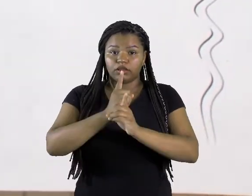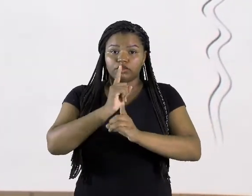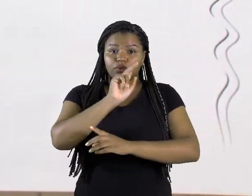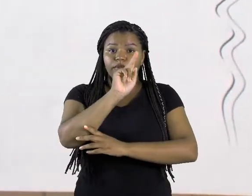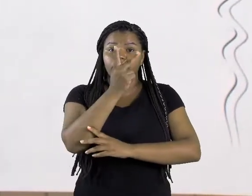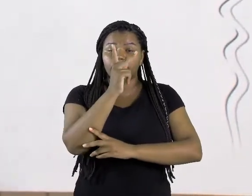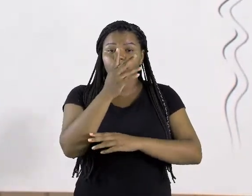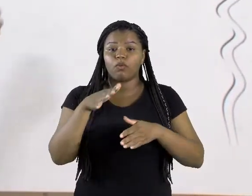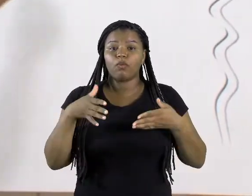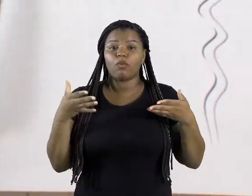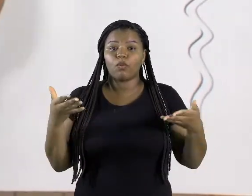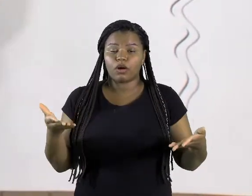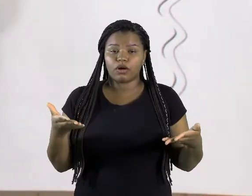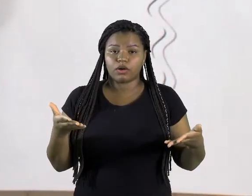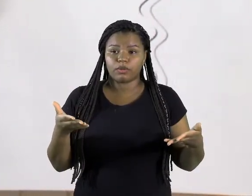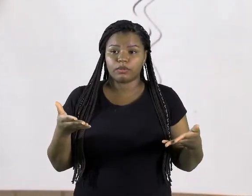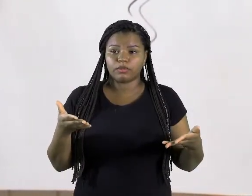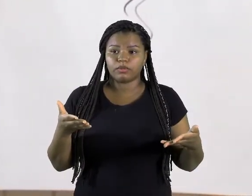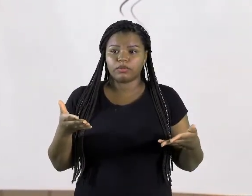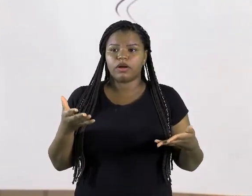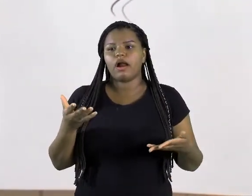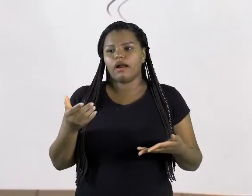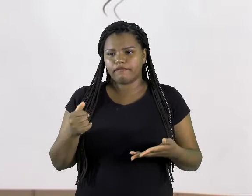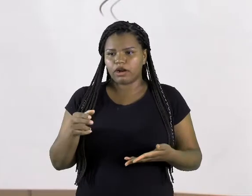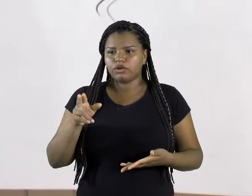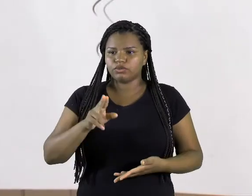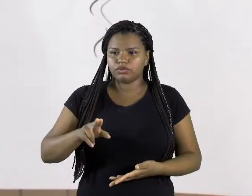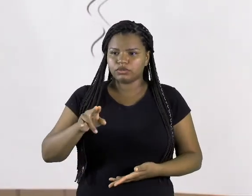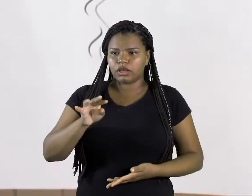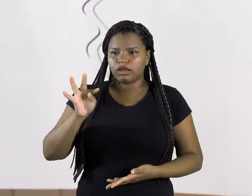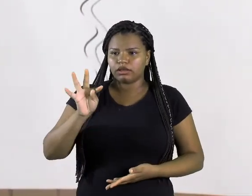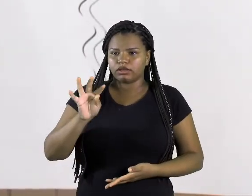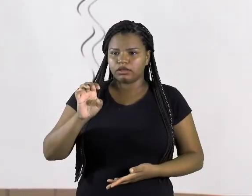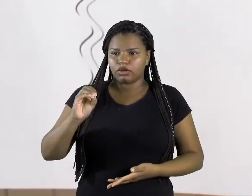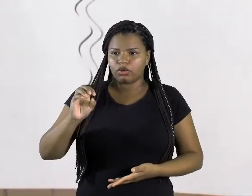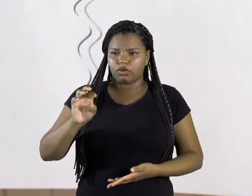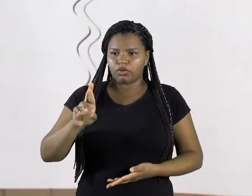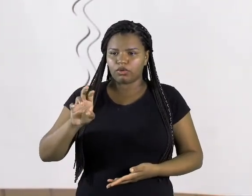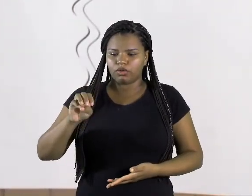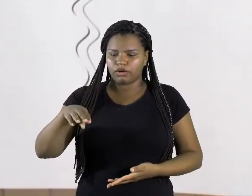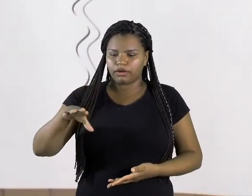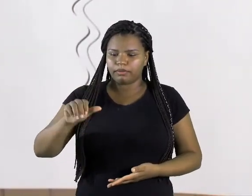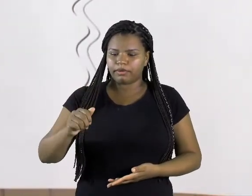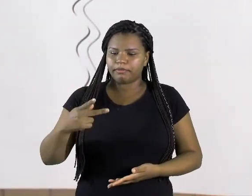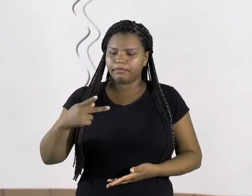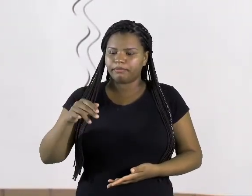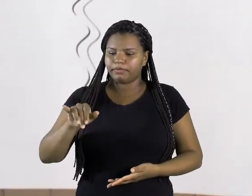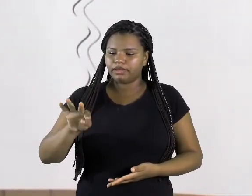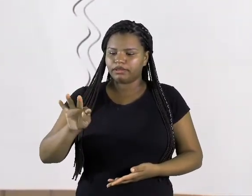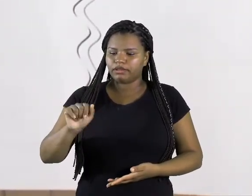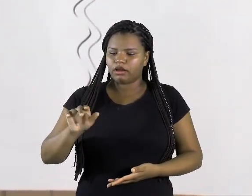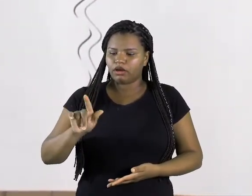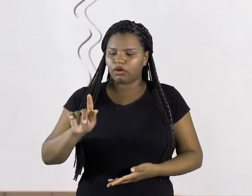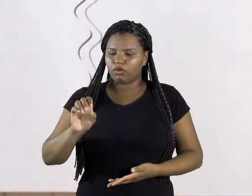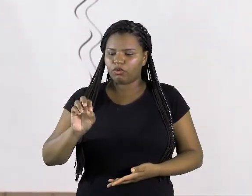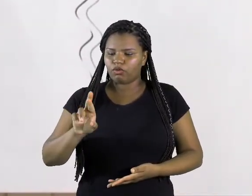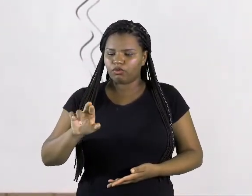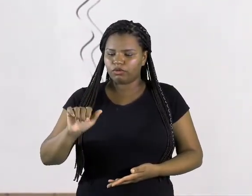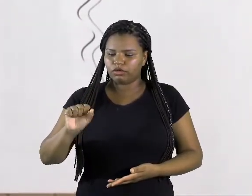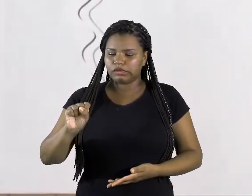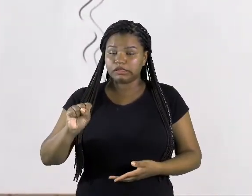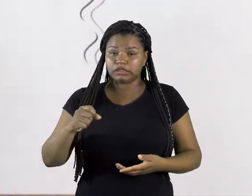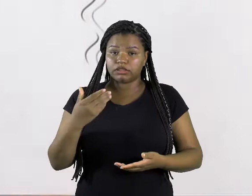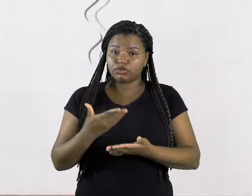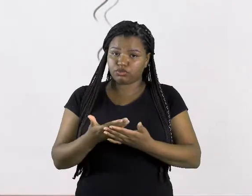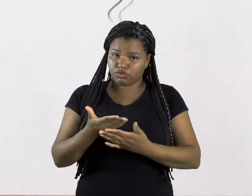Para descobrir essa hipotenusa, nós vamos pelo Teorema de Pitágoras, que já foi estudado na semana passada, correto?